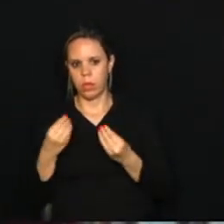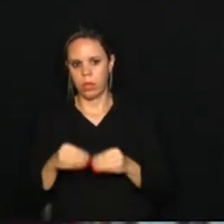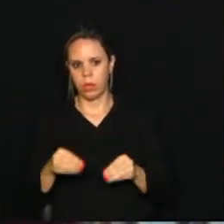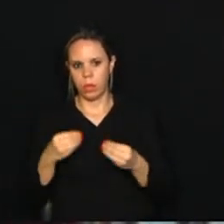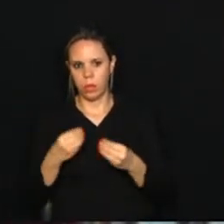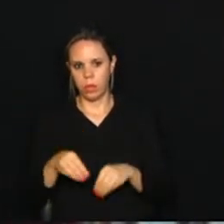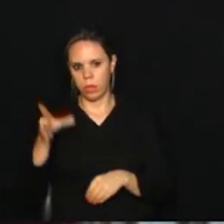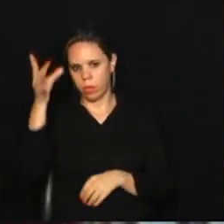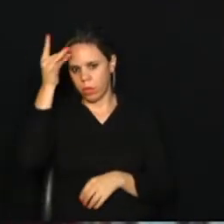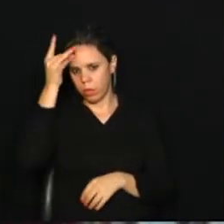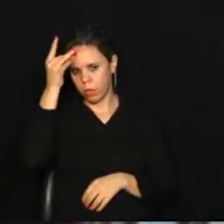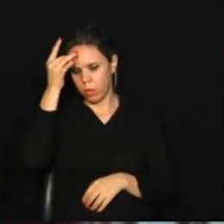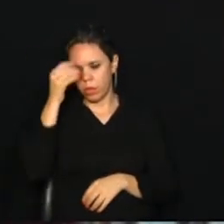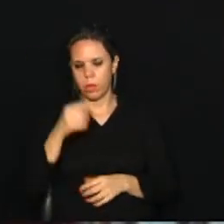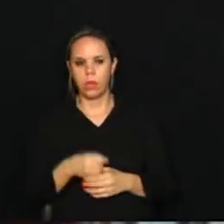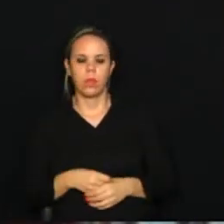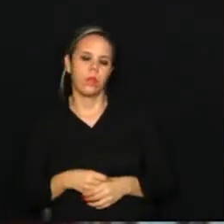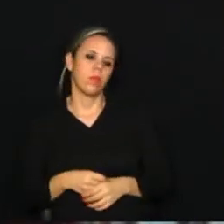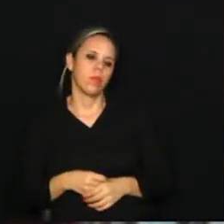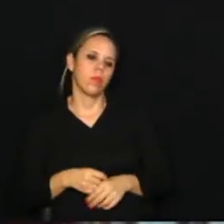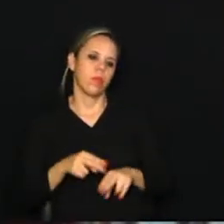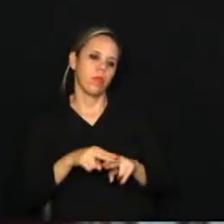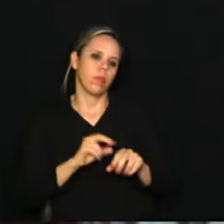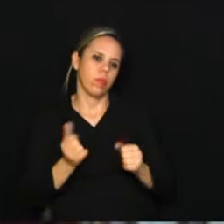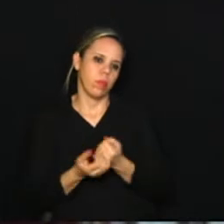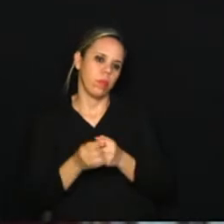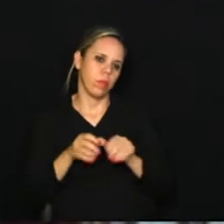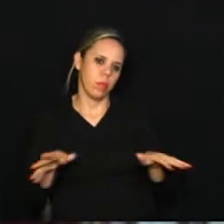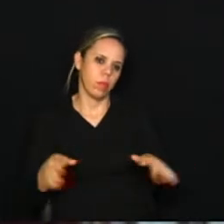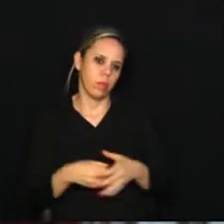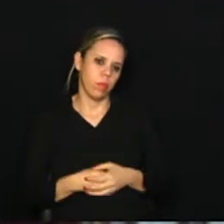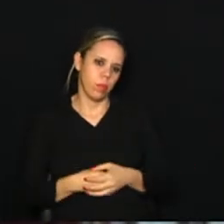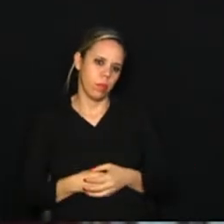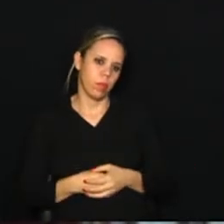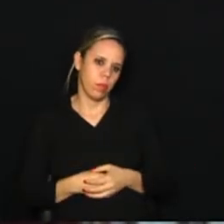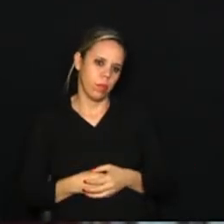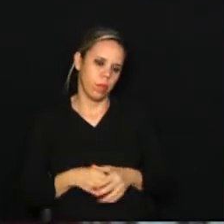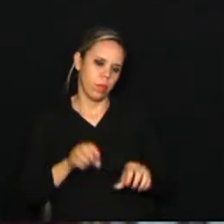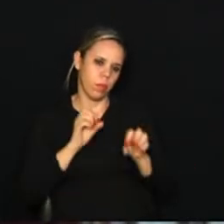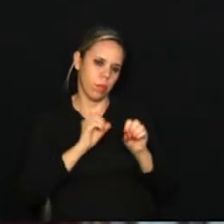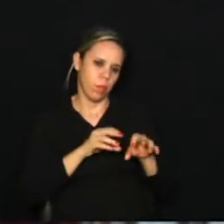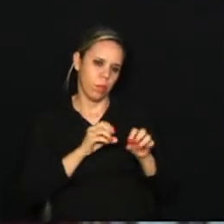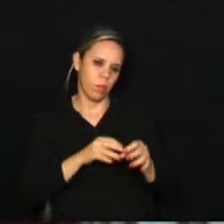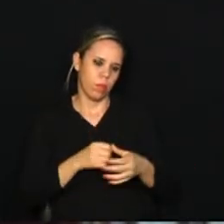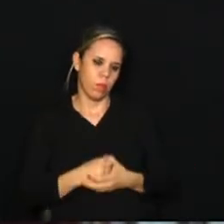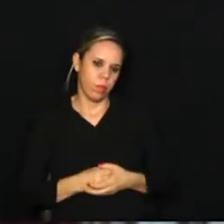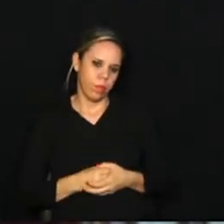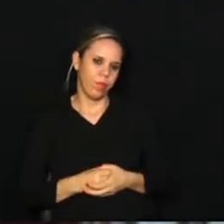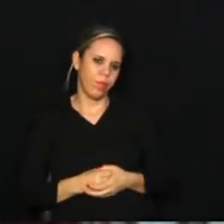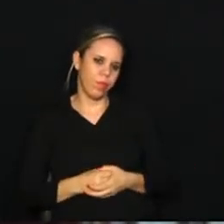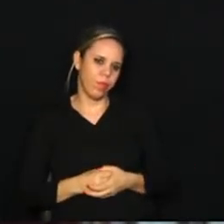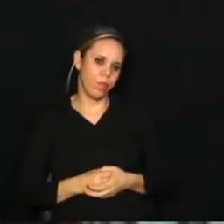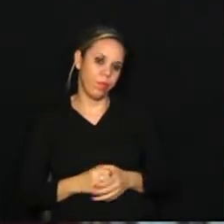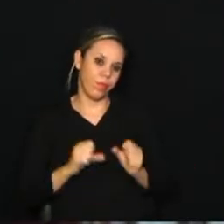impactos produzidos pela pandemia na educação